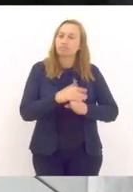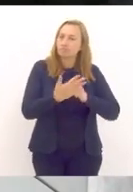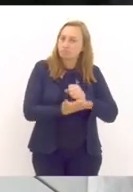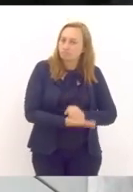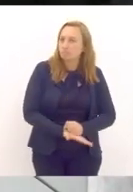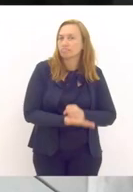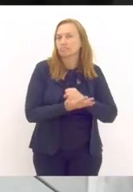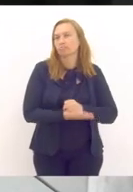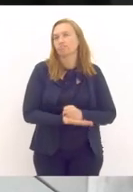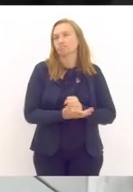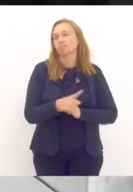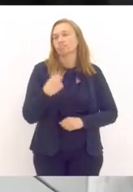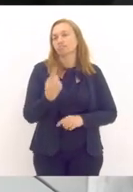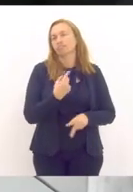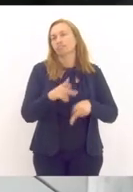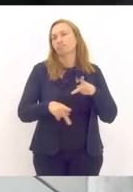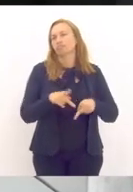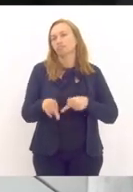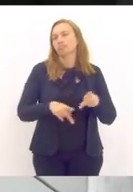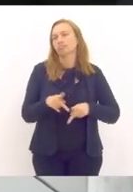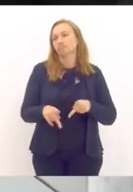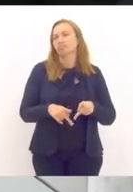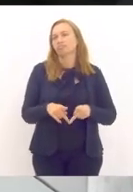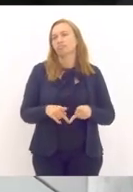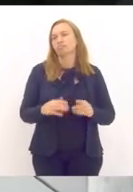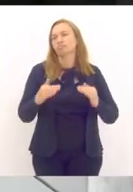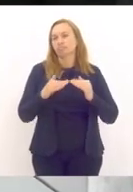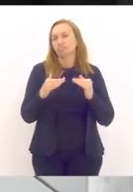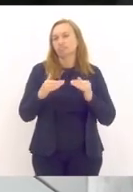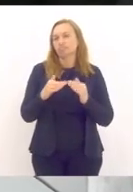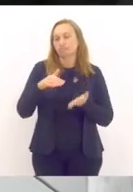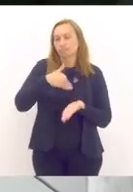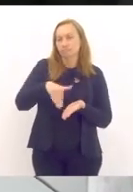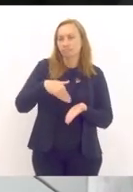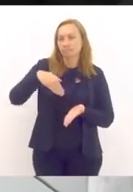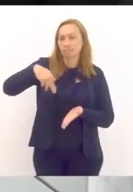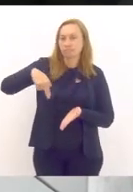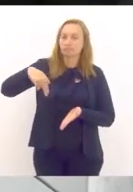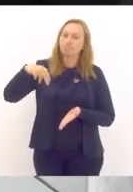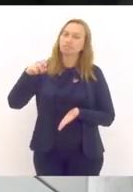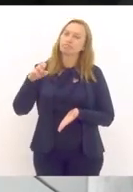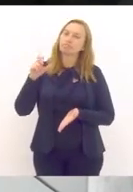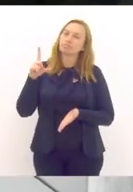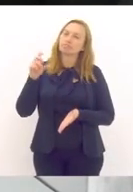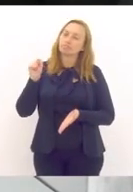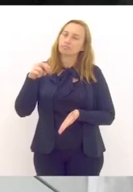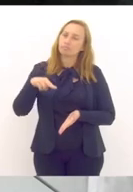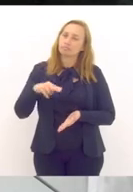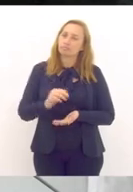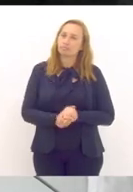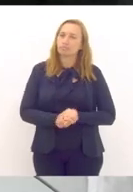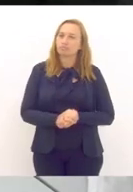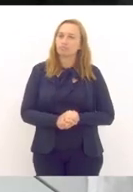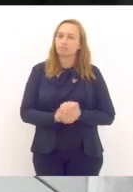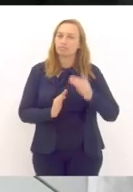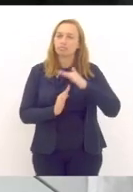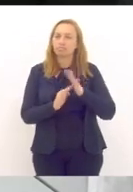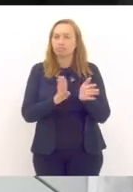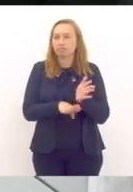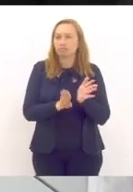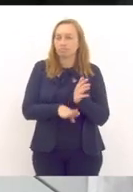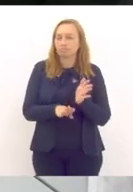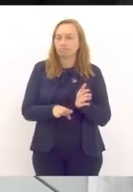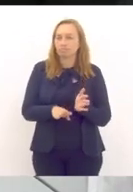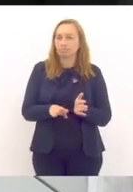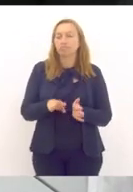sustentabilidade para a nossa população. E aí, concordando com o secretário Nelson Rocha, o teto de gasto é um